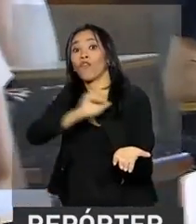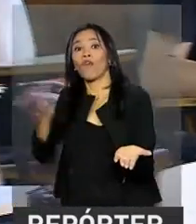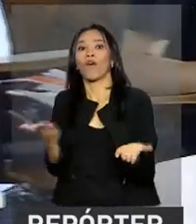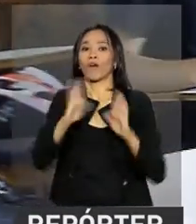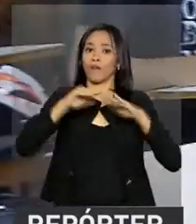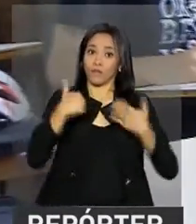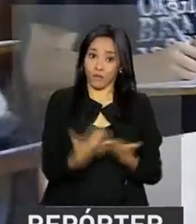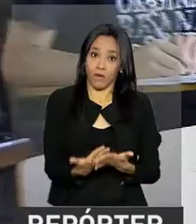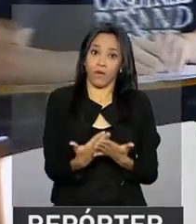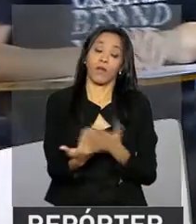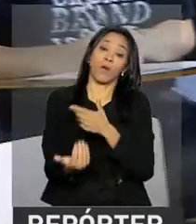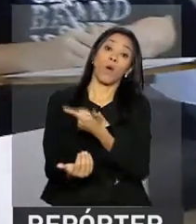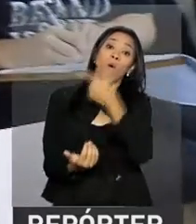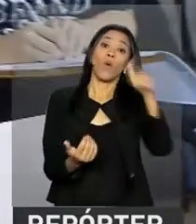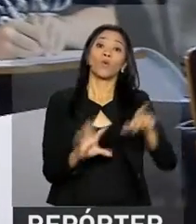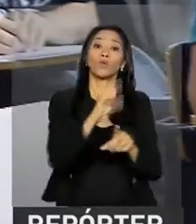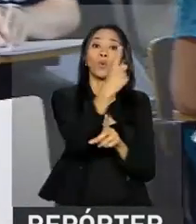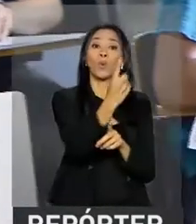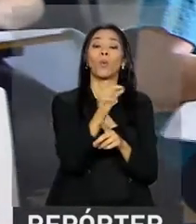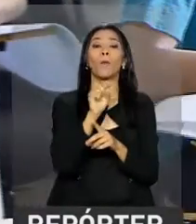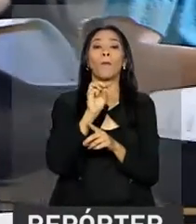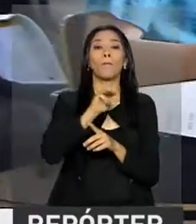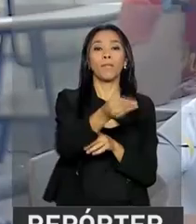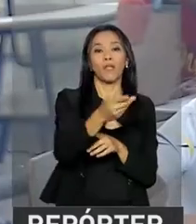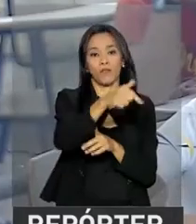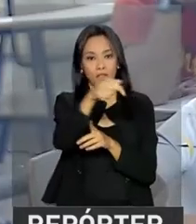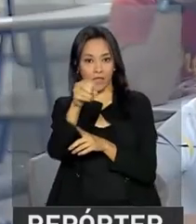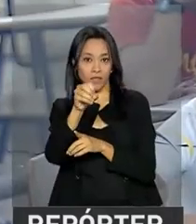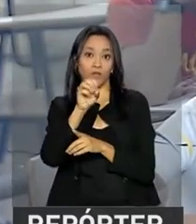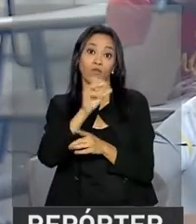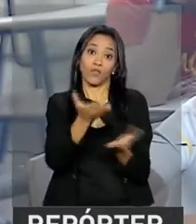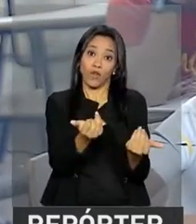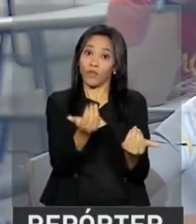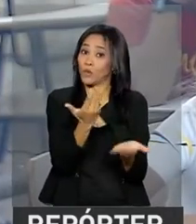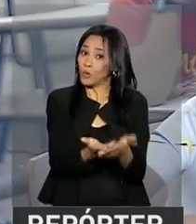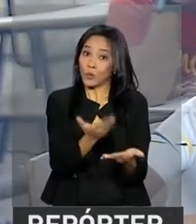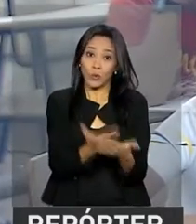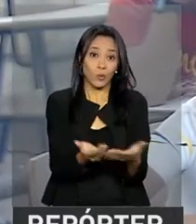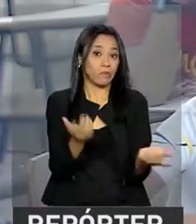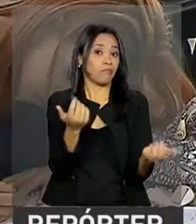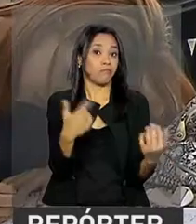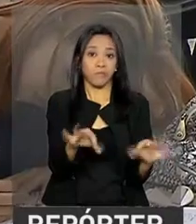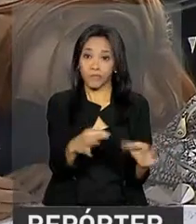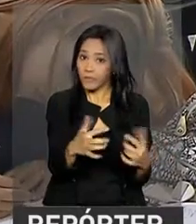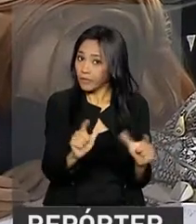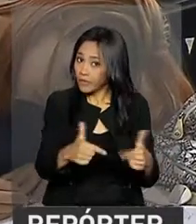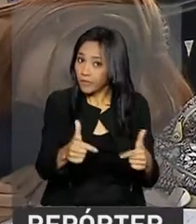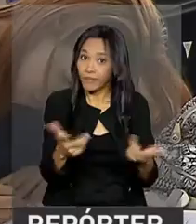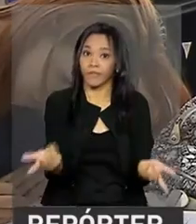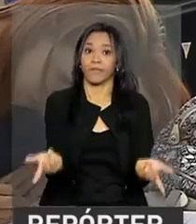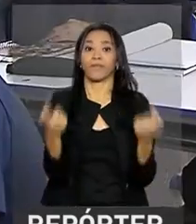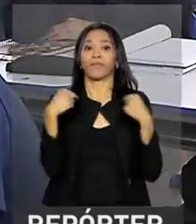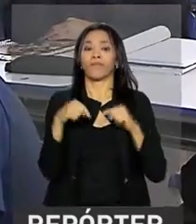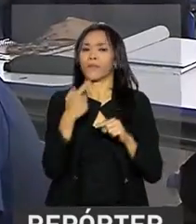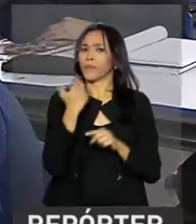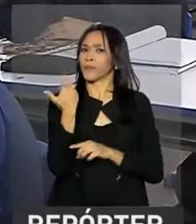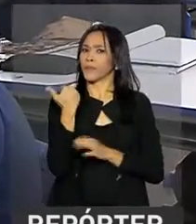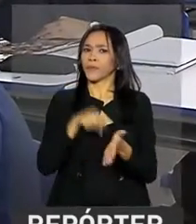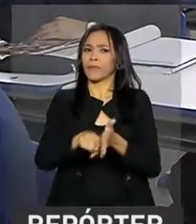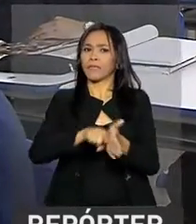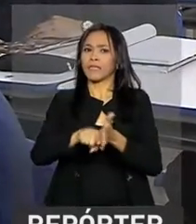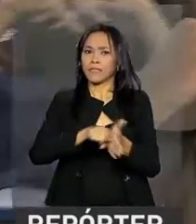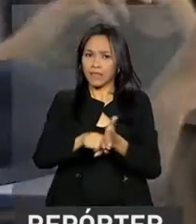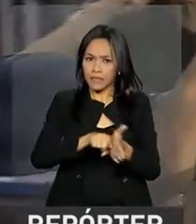escola outros 1 milhão e setecentos jovens não estudam nem trabalham o resultado mais recente do